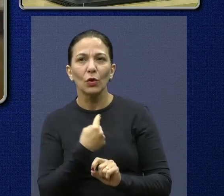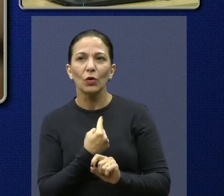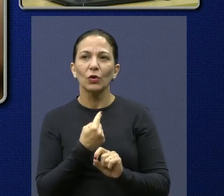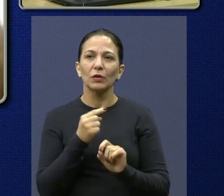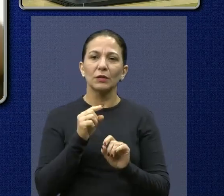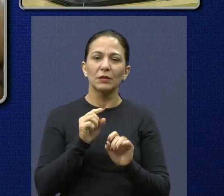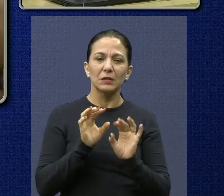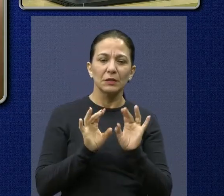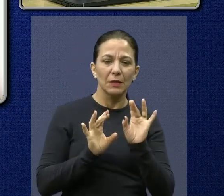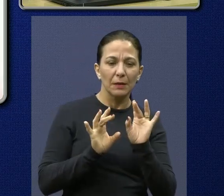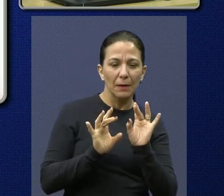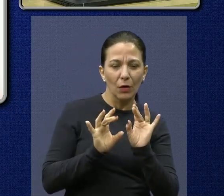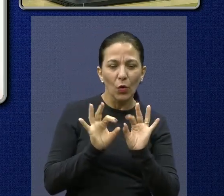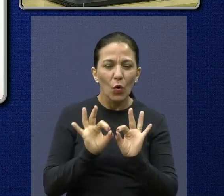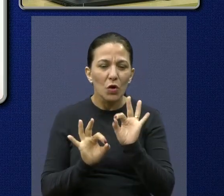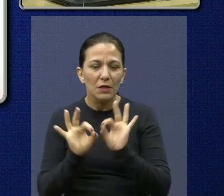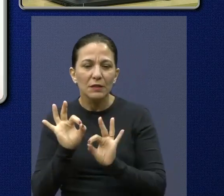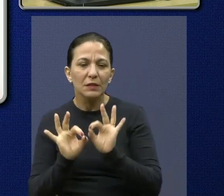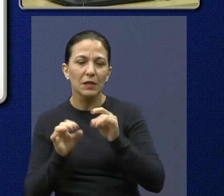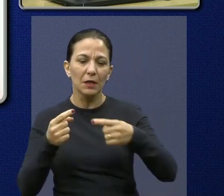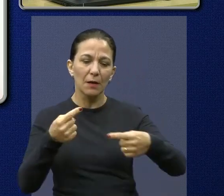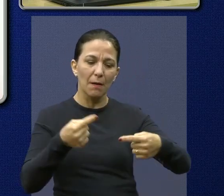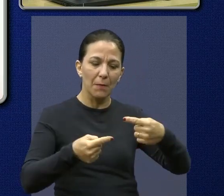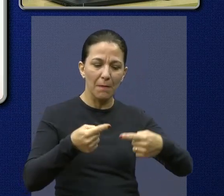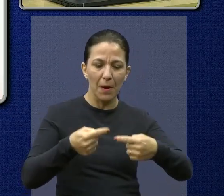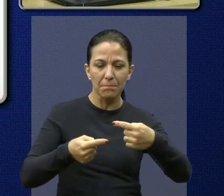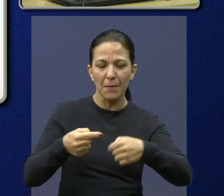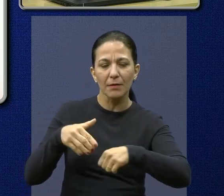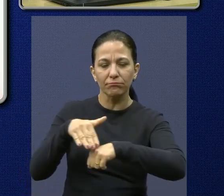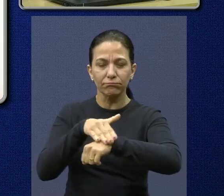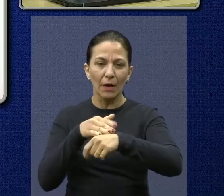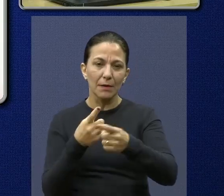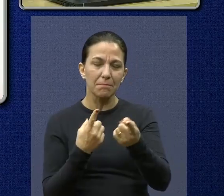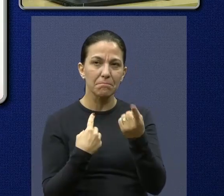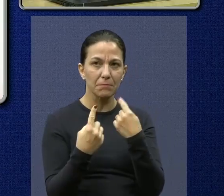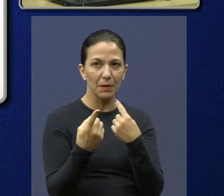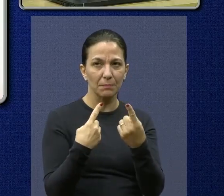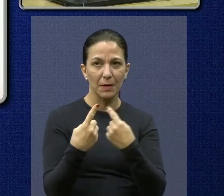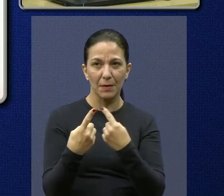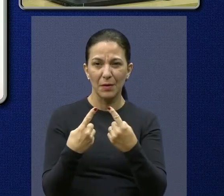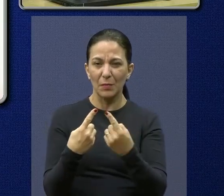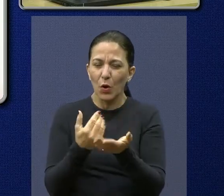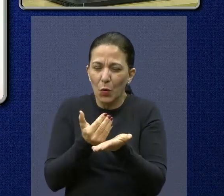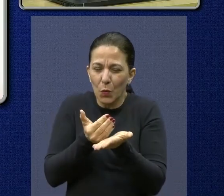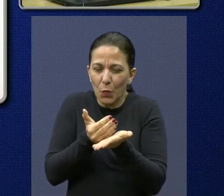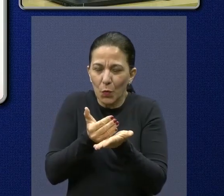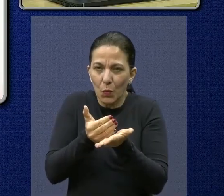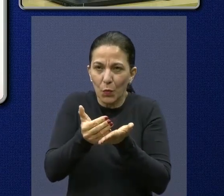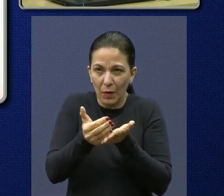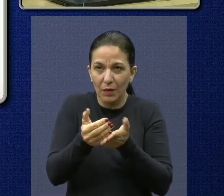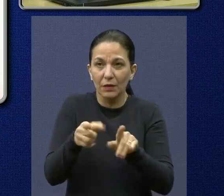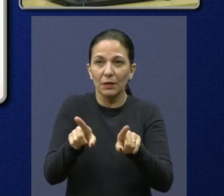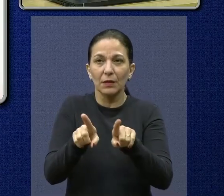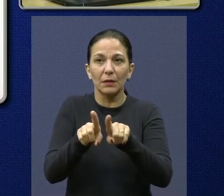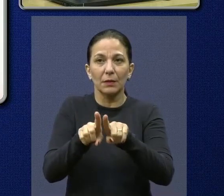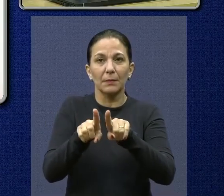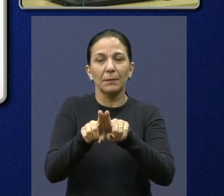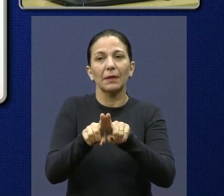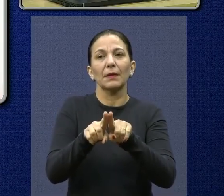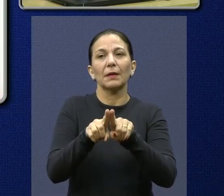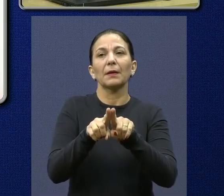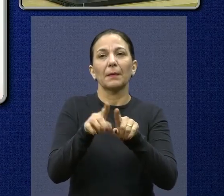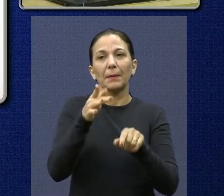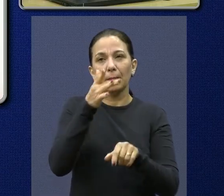ainda planejado, discutido, né? Conversado, está muito preliminar, assim como recentemente o pessoal